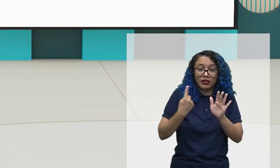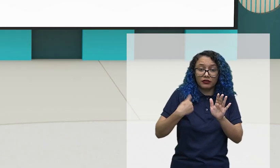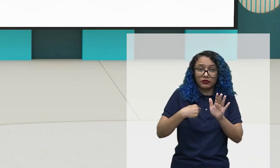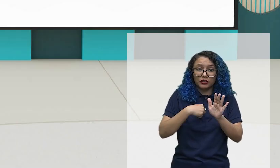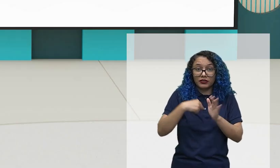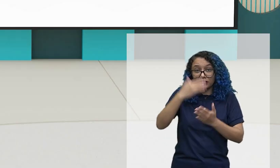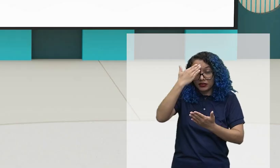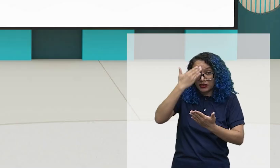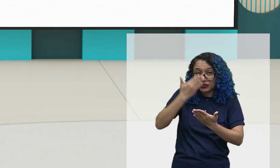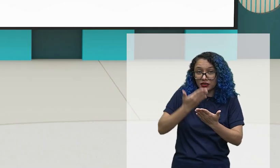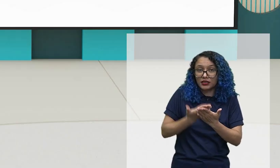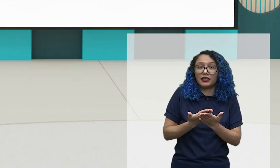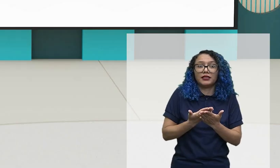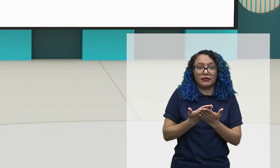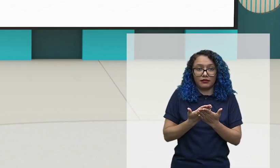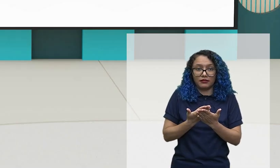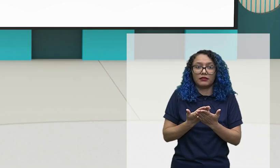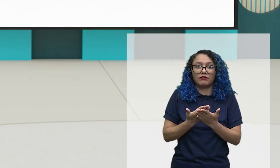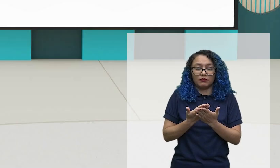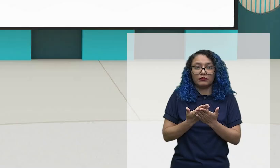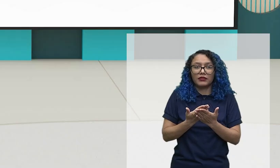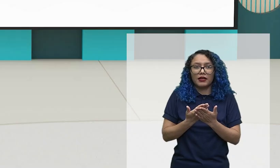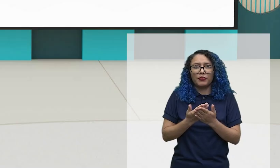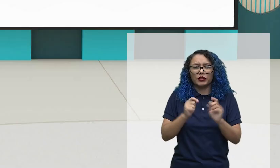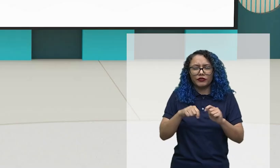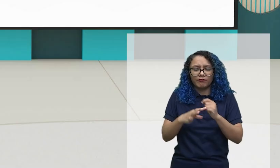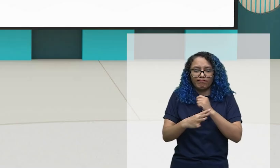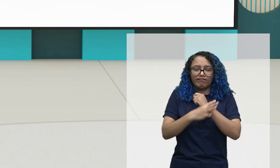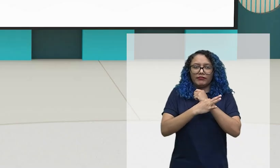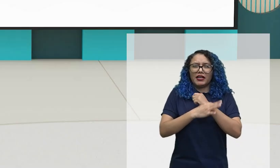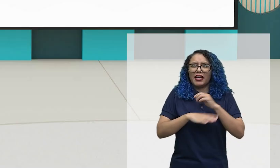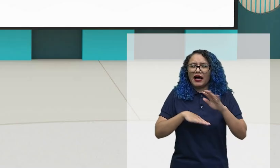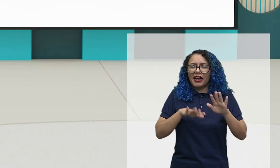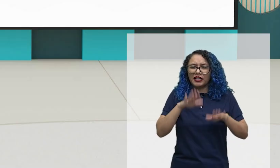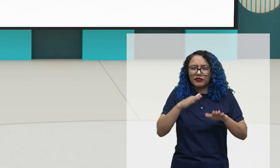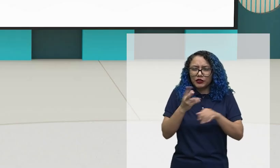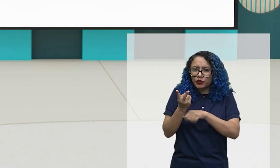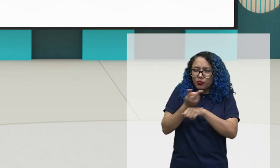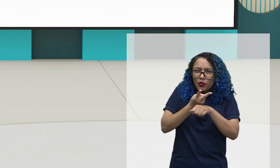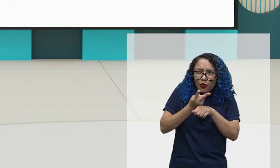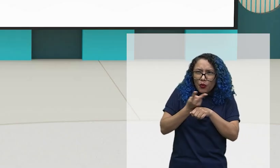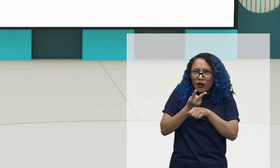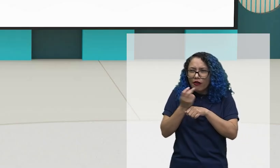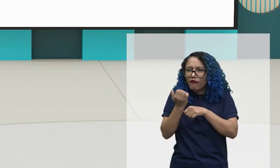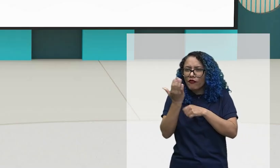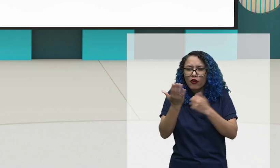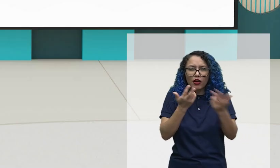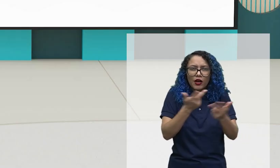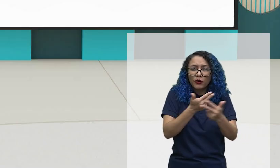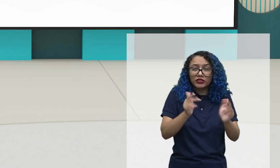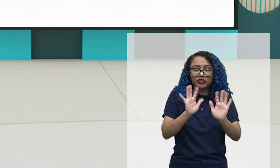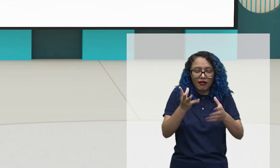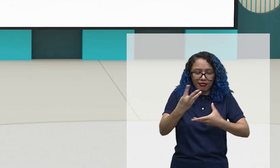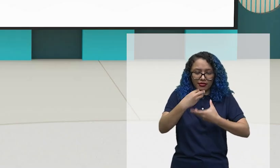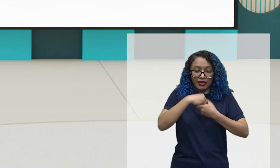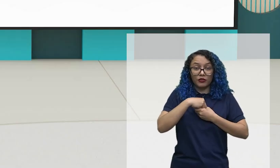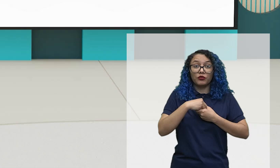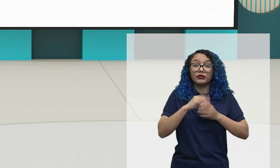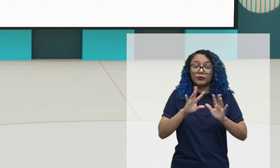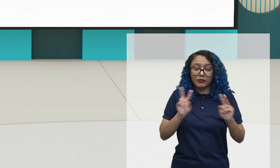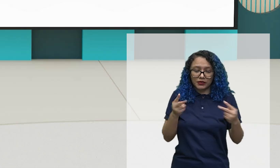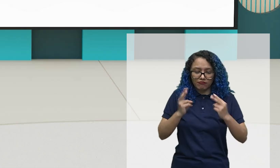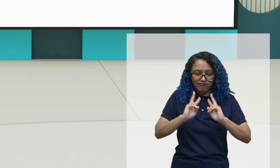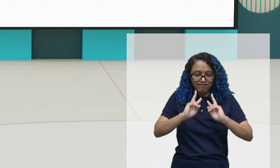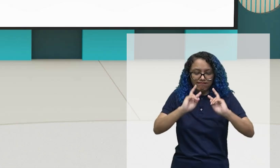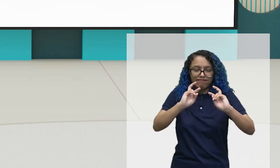nossas raízes, porque isso nos fortalece. E quantas vezes a gente fica procurando fora aquilo que já está dentro.